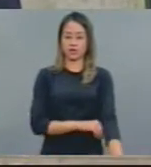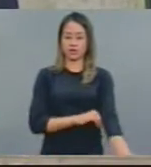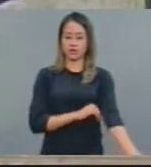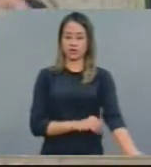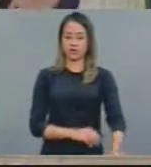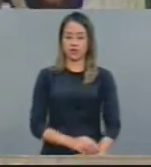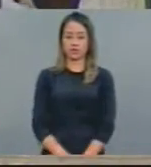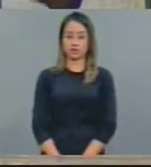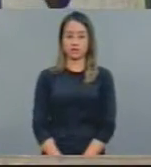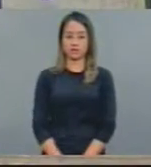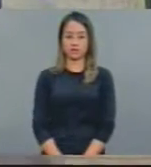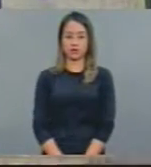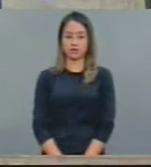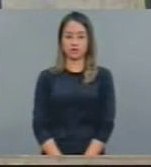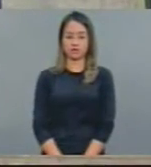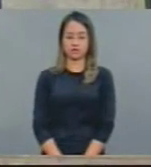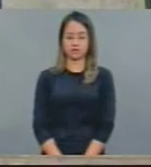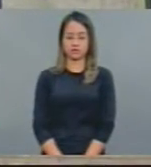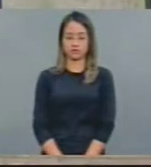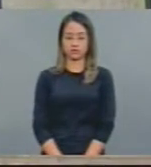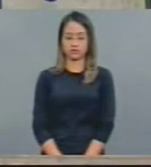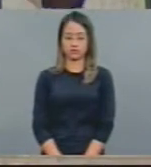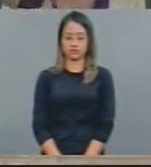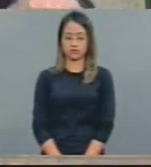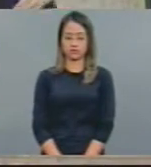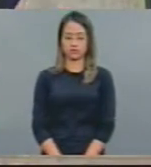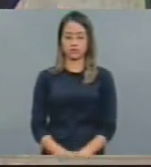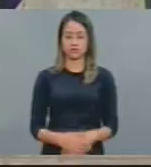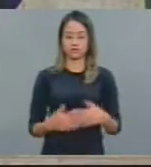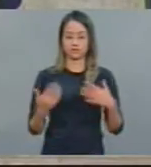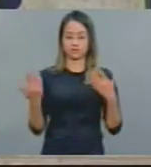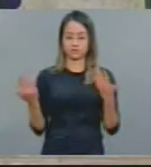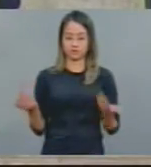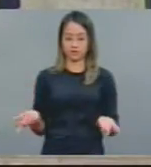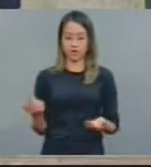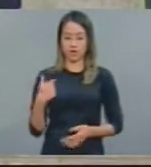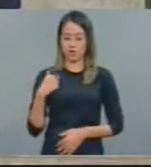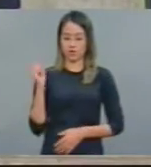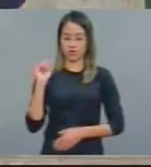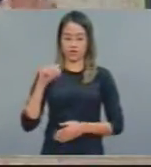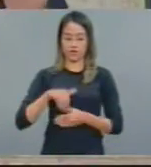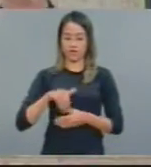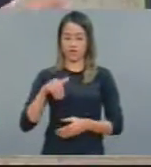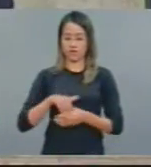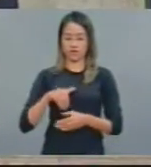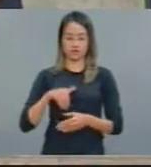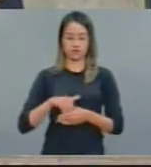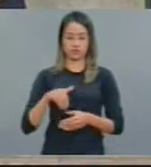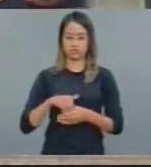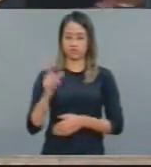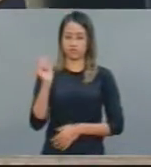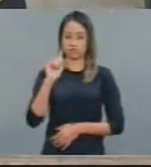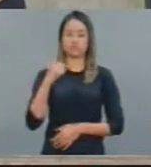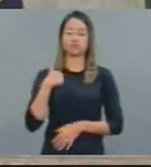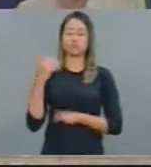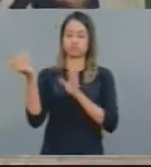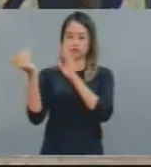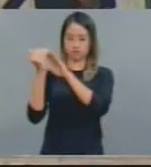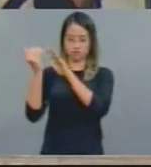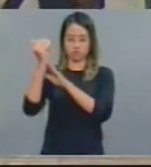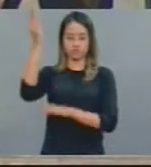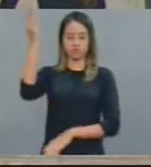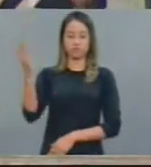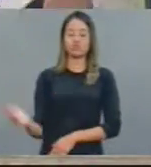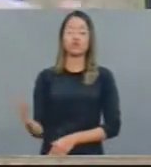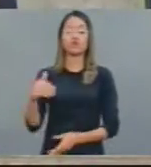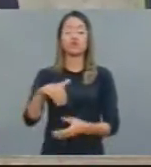Deputado, para concluir. Só para concluir, eu devolvo a Vossa Excelência dizendo que não votarei, deputado Renato Roseno, estarei ao lado de Vossa Excelência e eu também